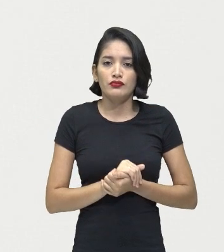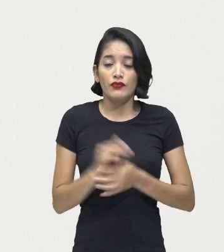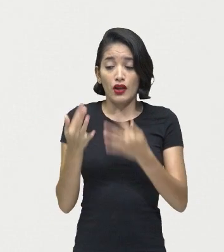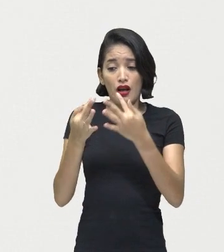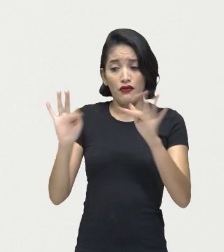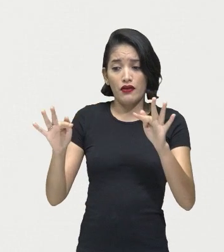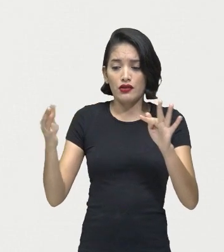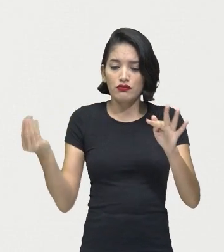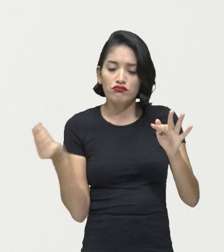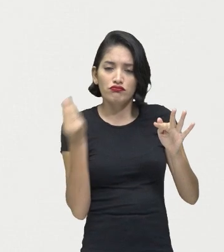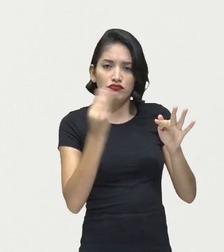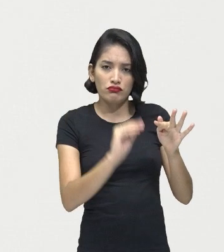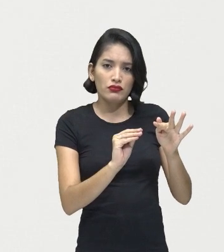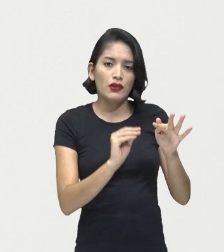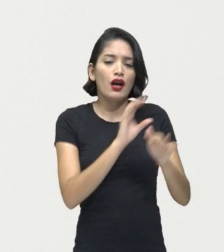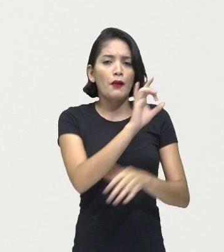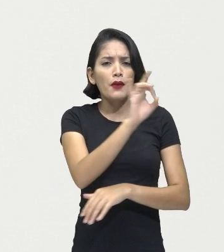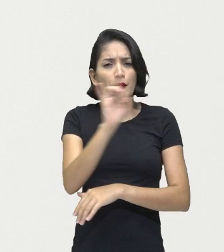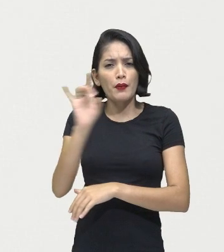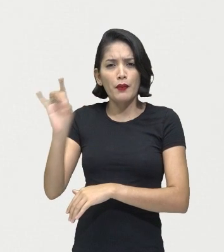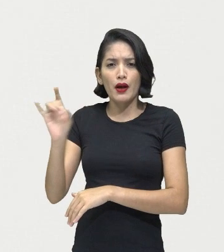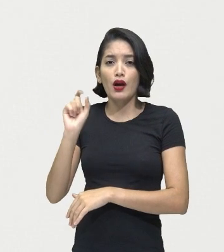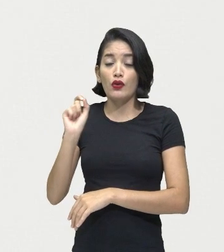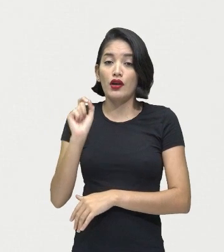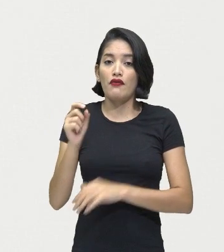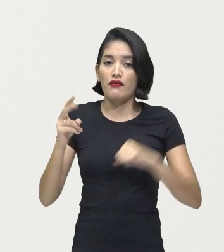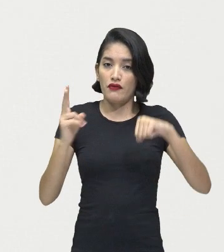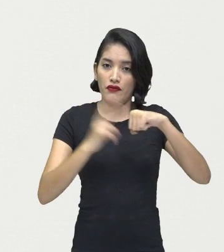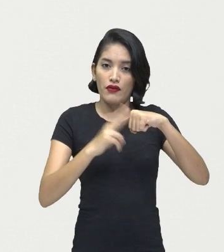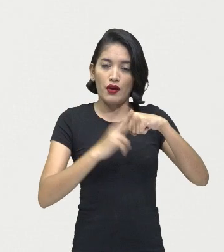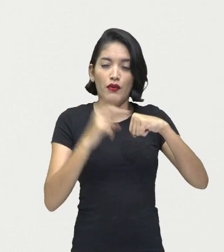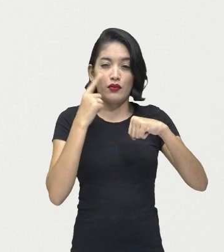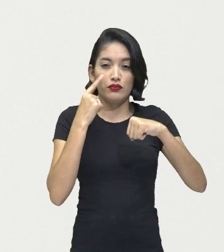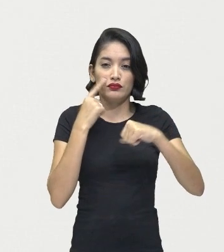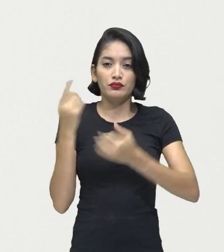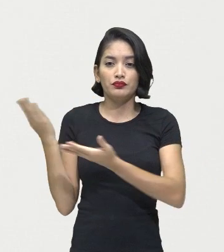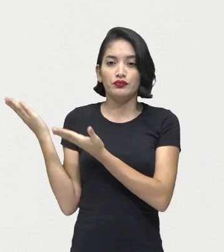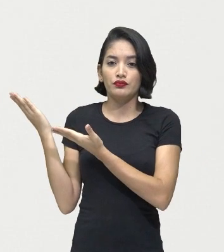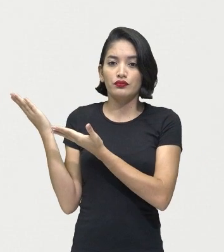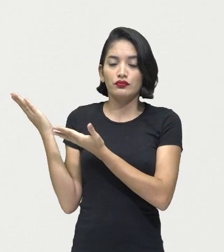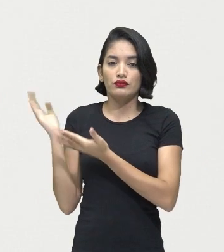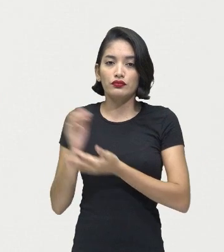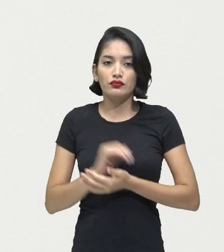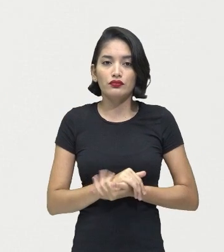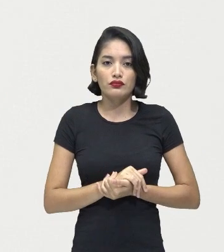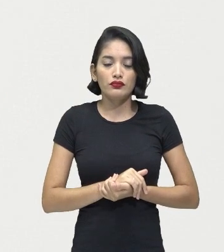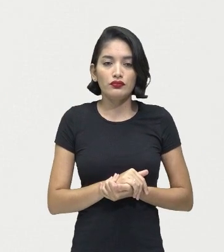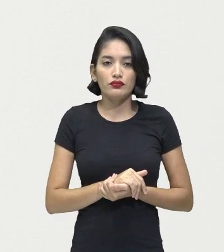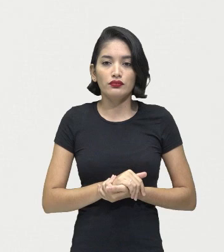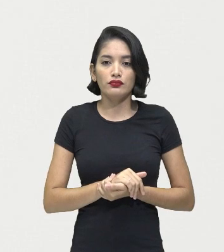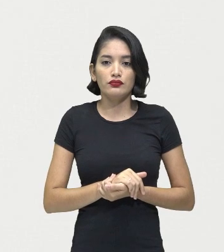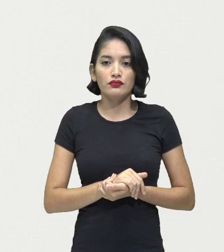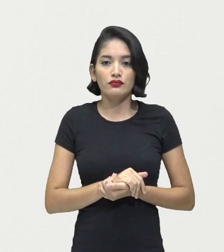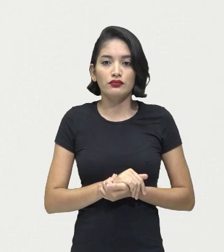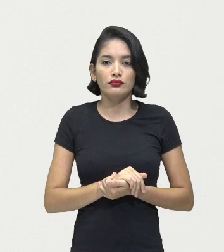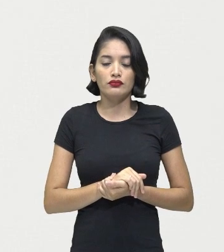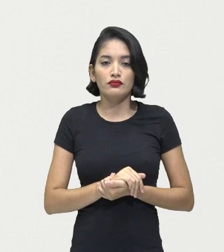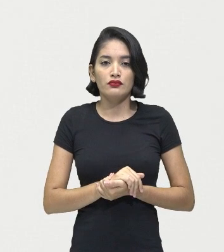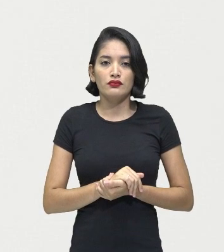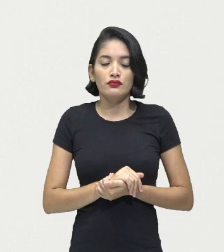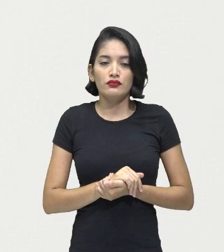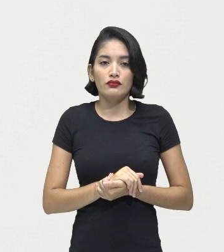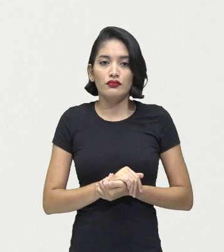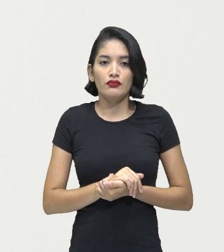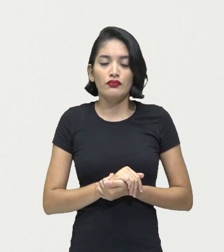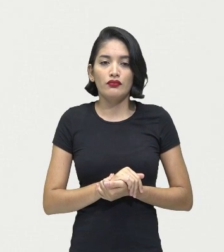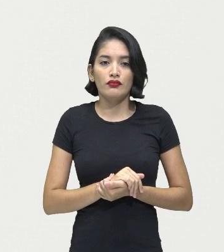a mais, né? Porque cada uma desses termos aqui é um verbo, olha. Estão observando? Mas